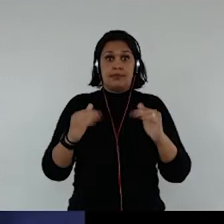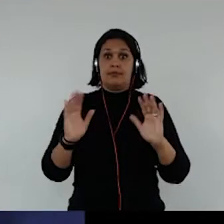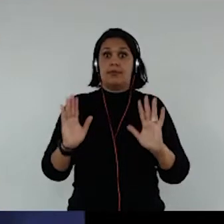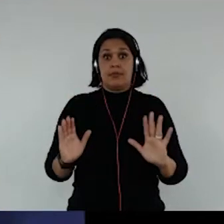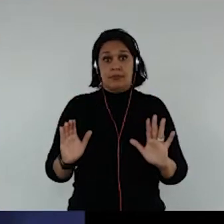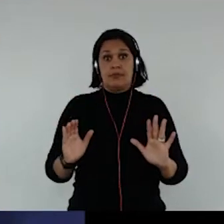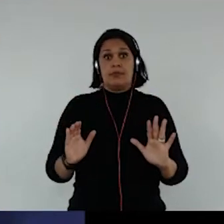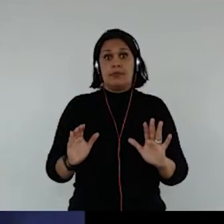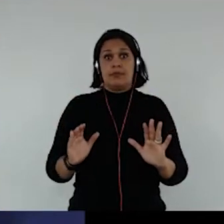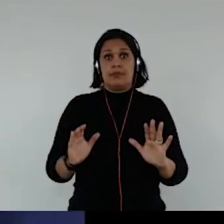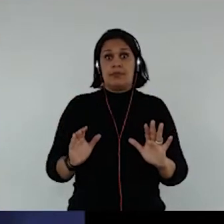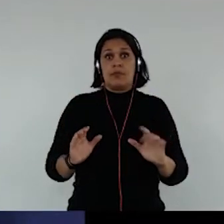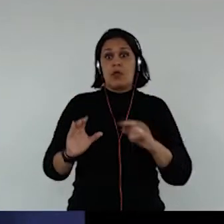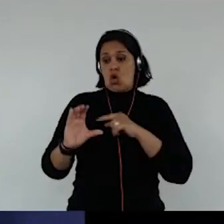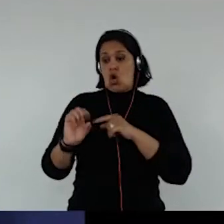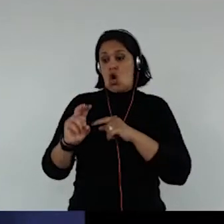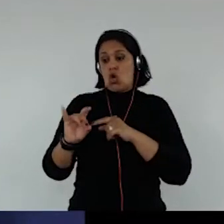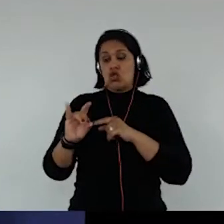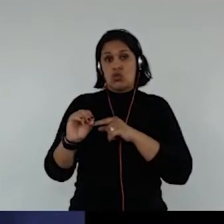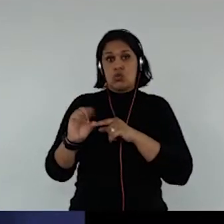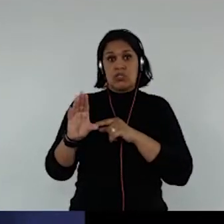Código Civil de